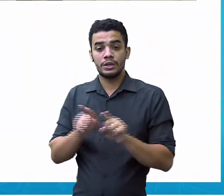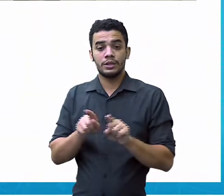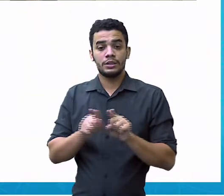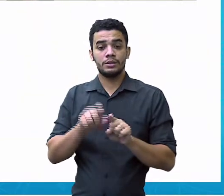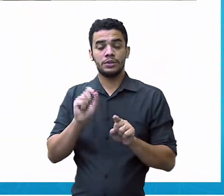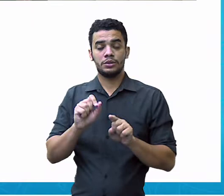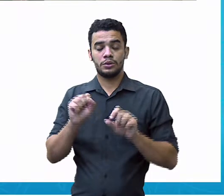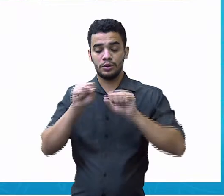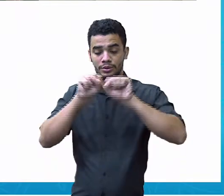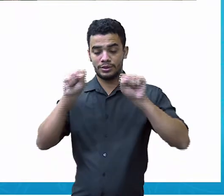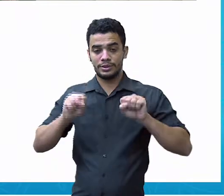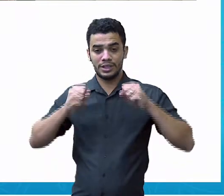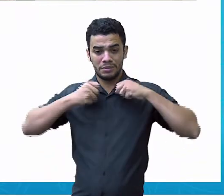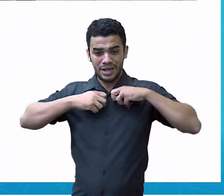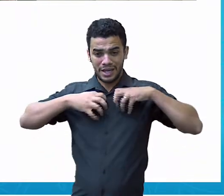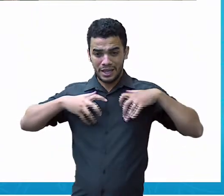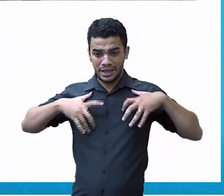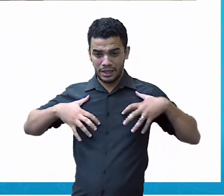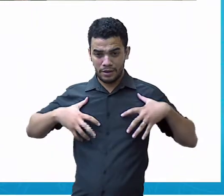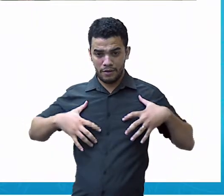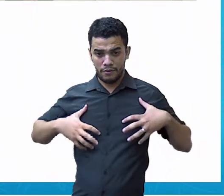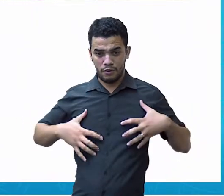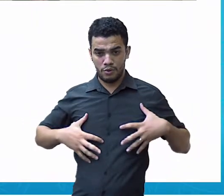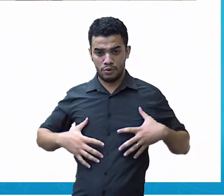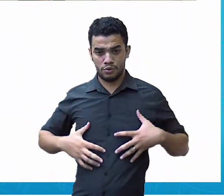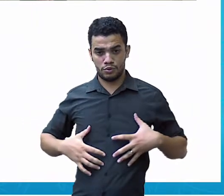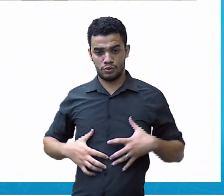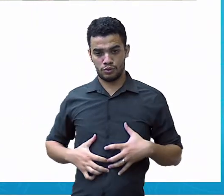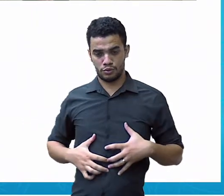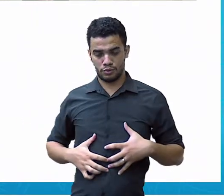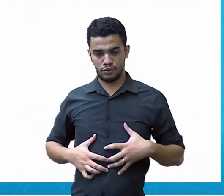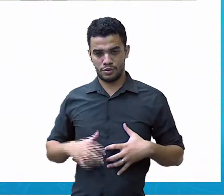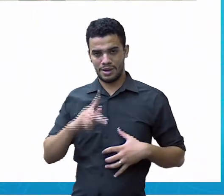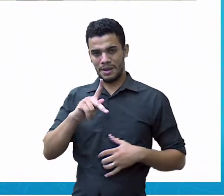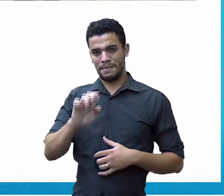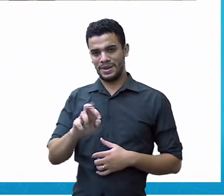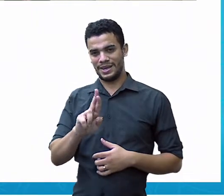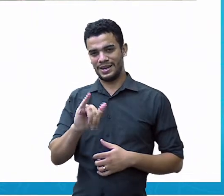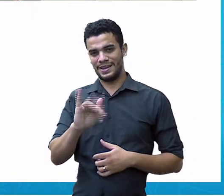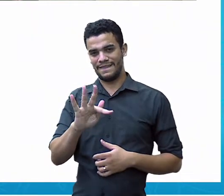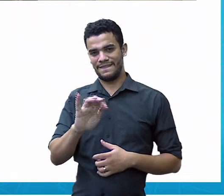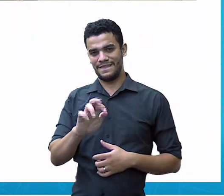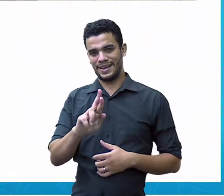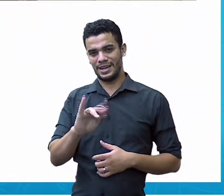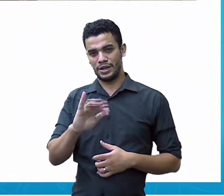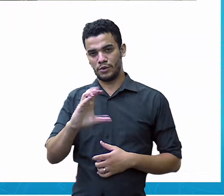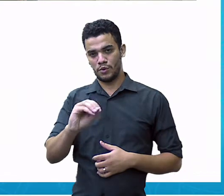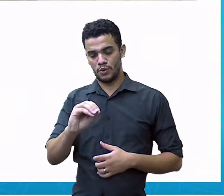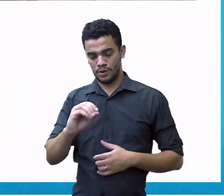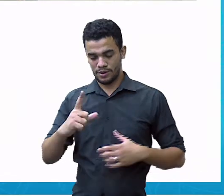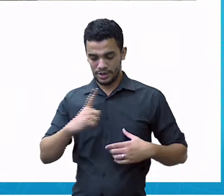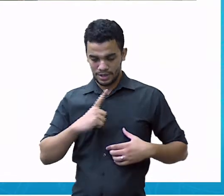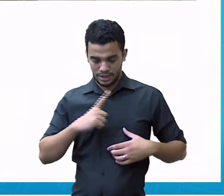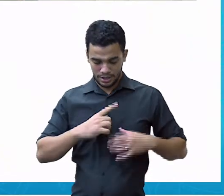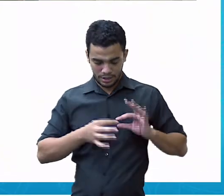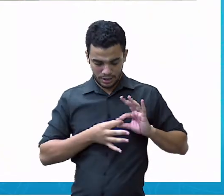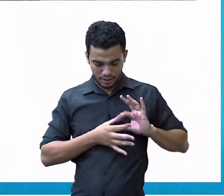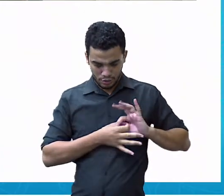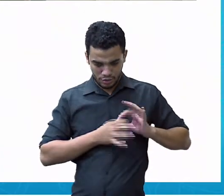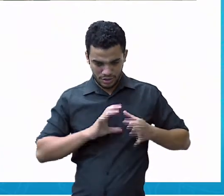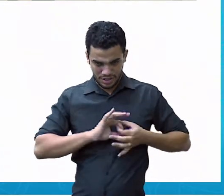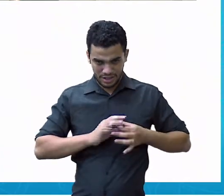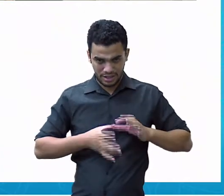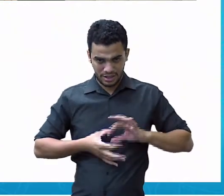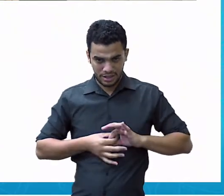nervos, gânglios e terminações nervosas. Então, nós temos aí o